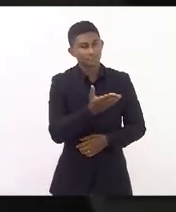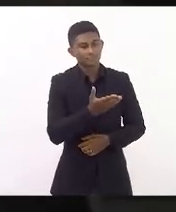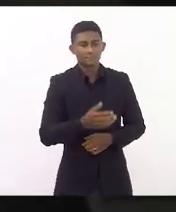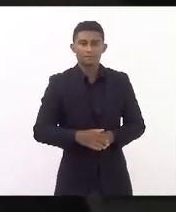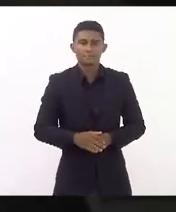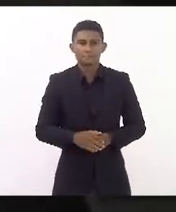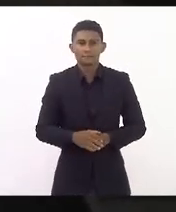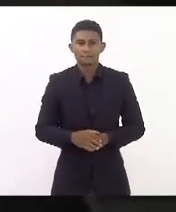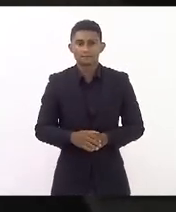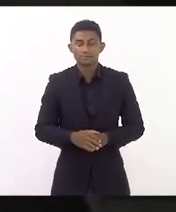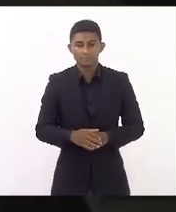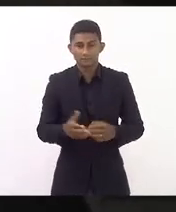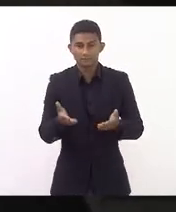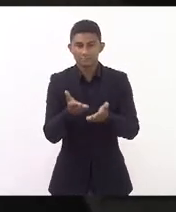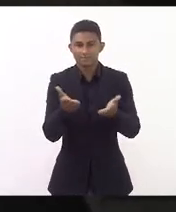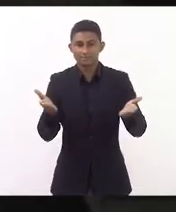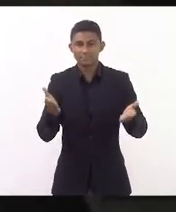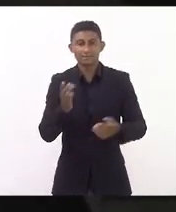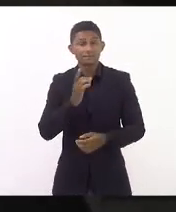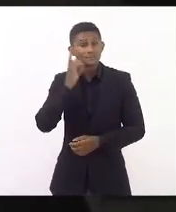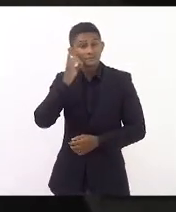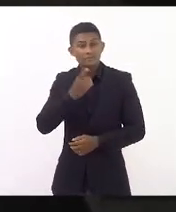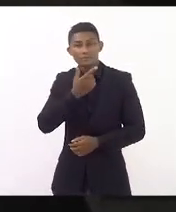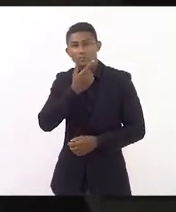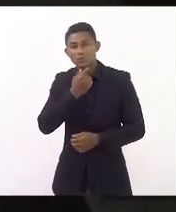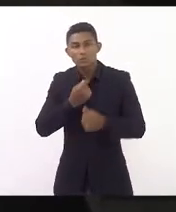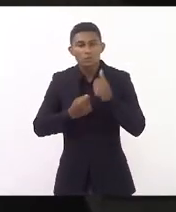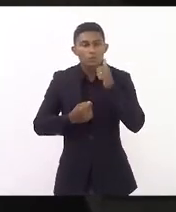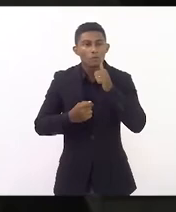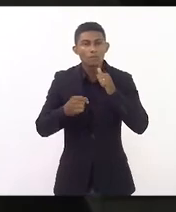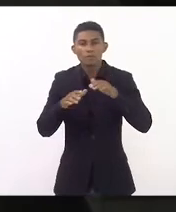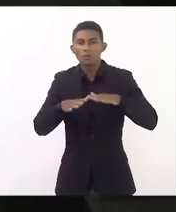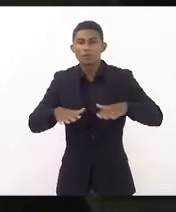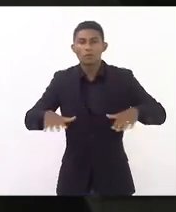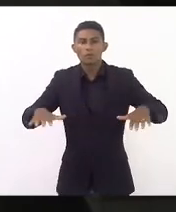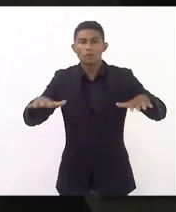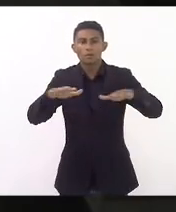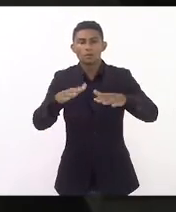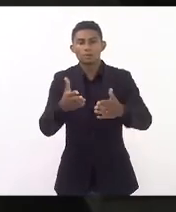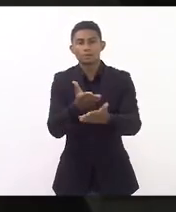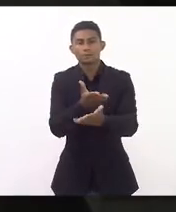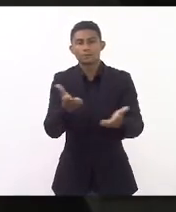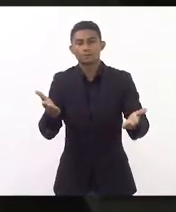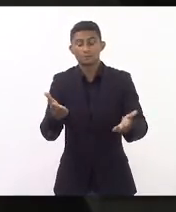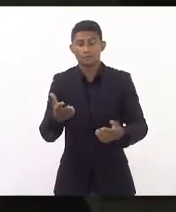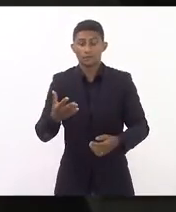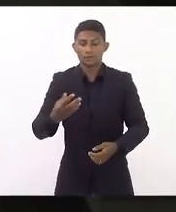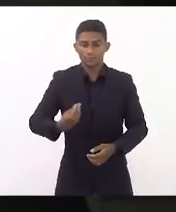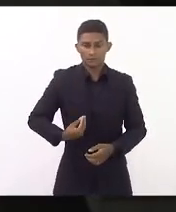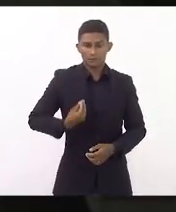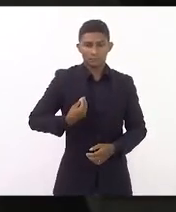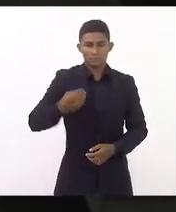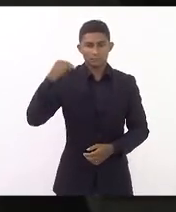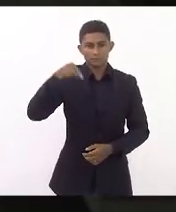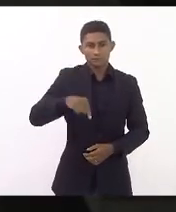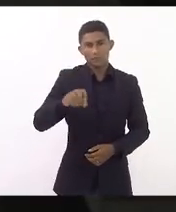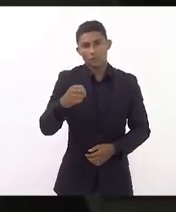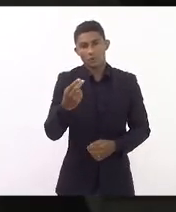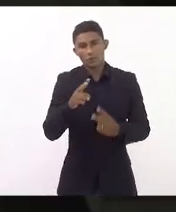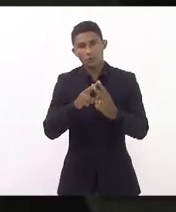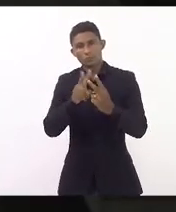senhoras e senhores deputados que nos assistem de forma presencial ou remota,